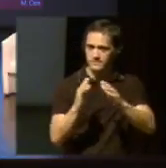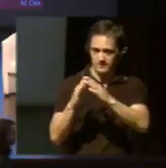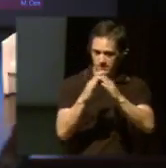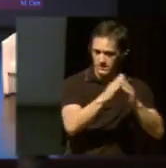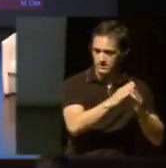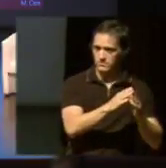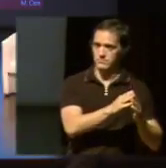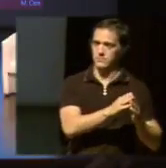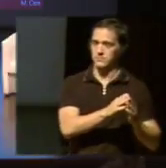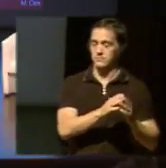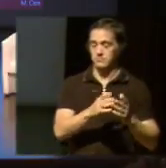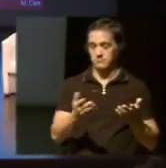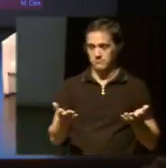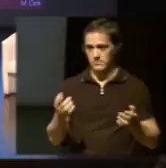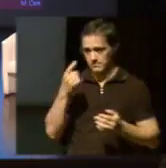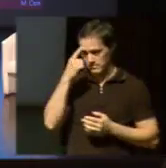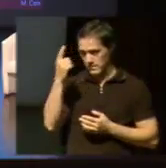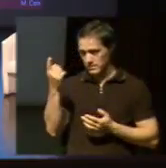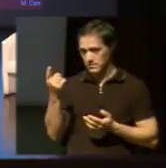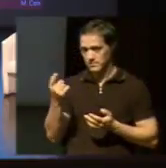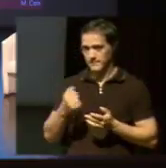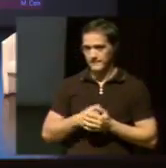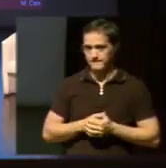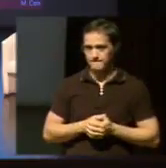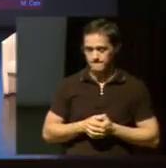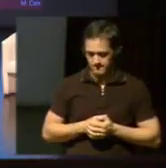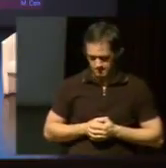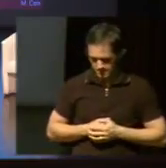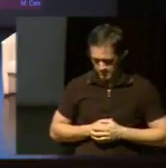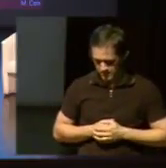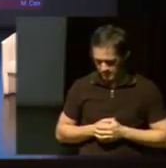vizinhos. E a ideia é que